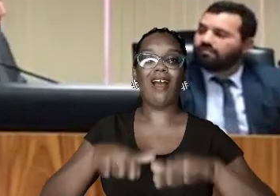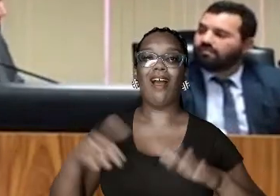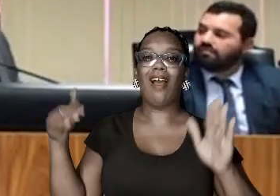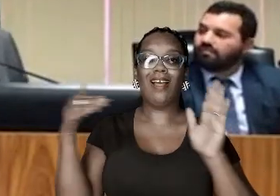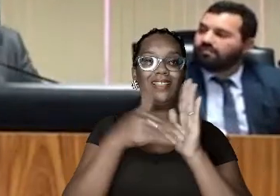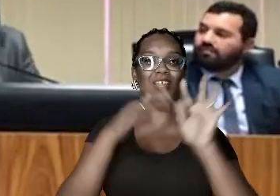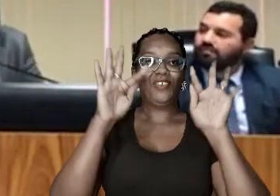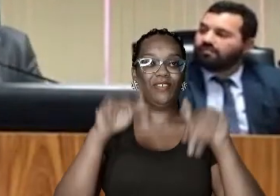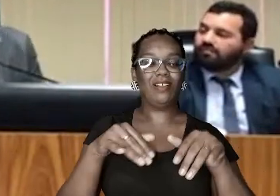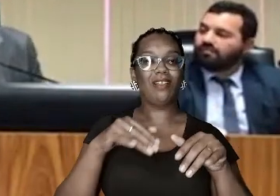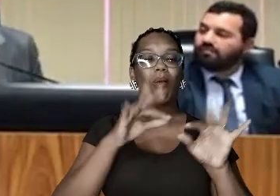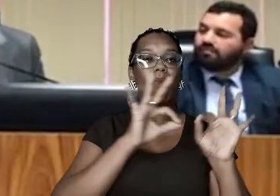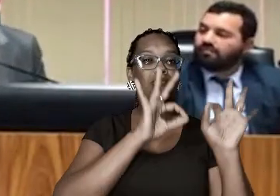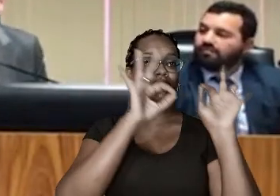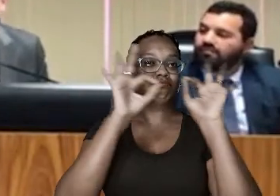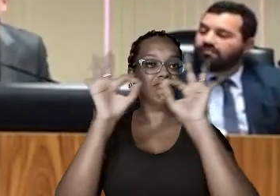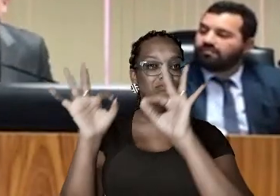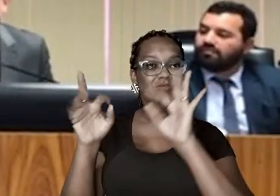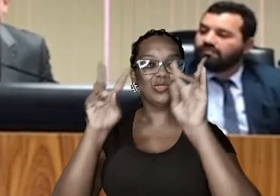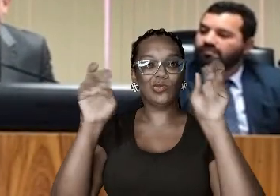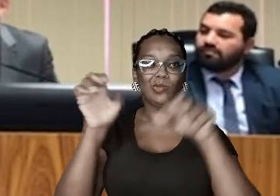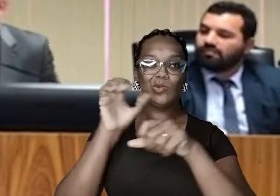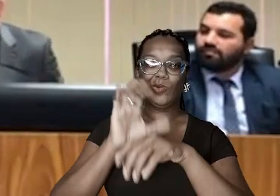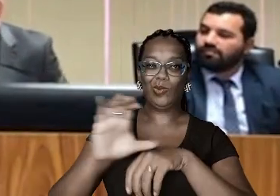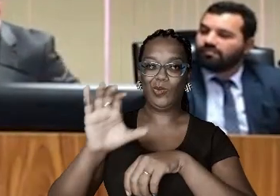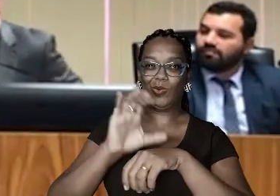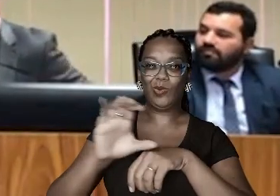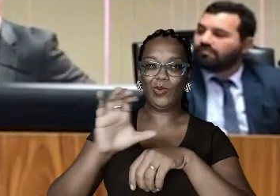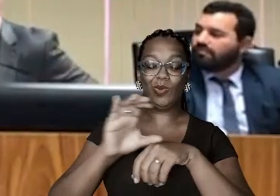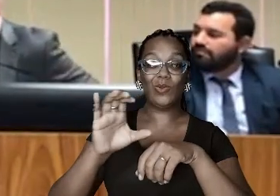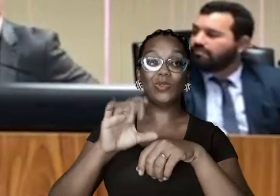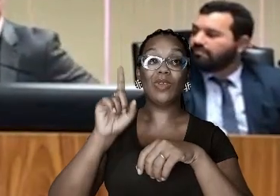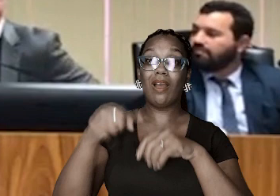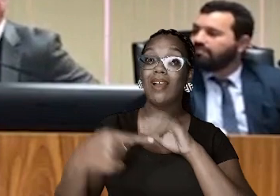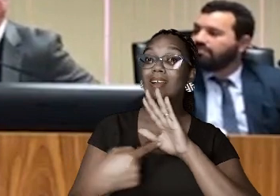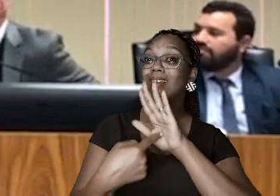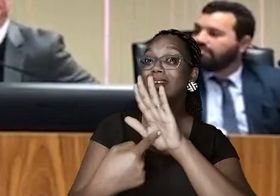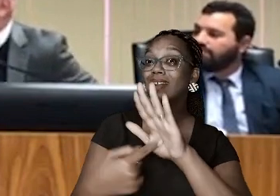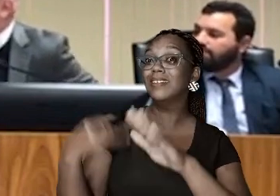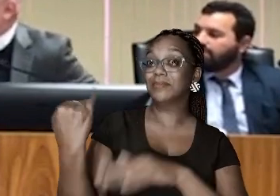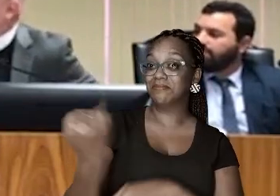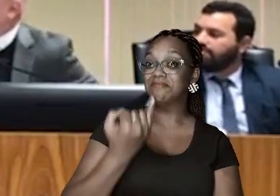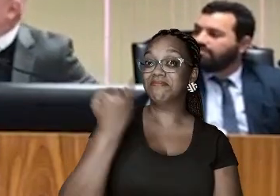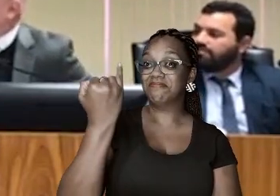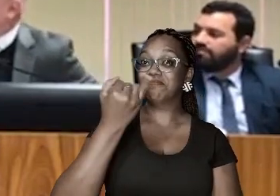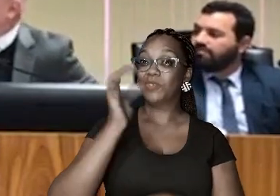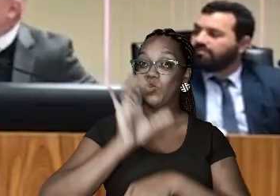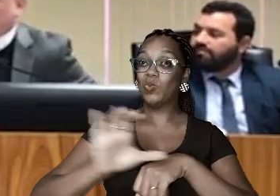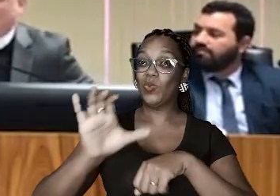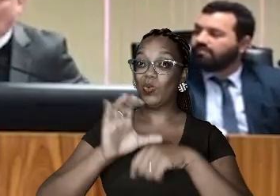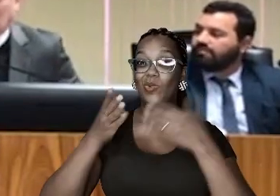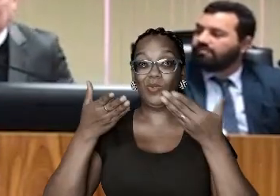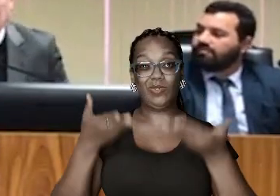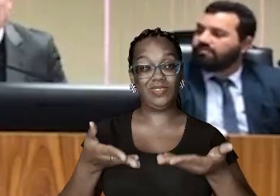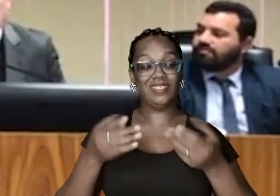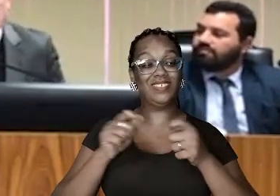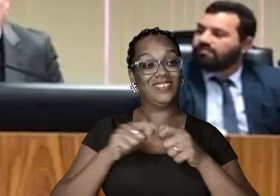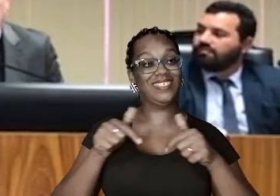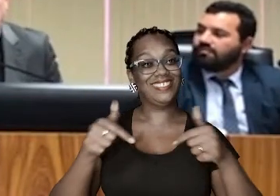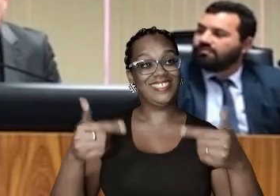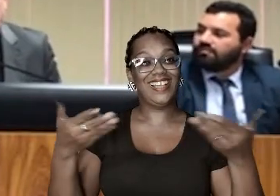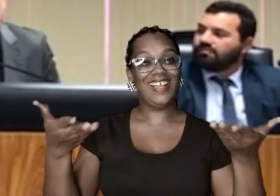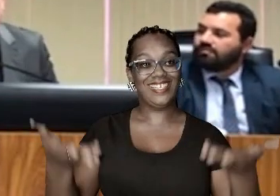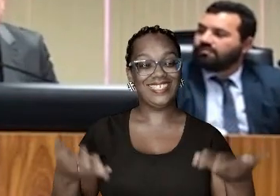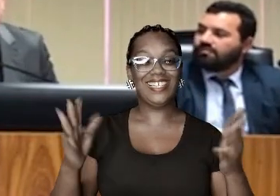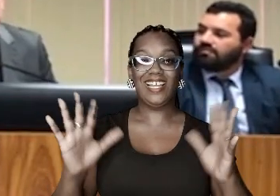coffee break ficará até o final para acompanhar o restante do curso e o que demonstra a